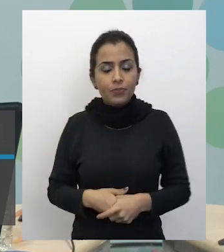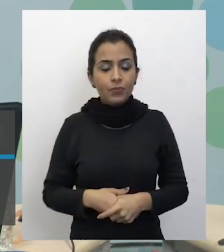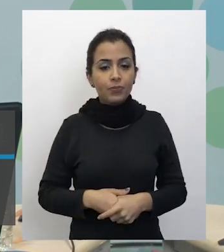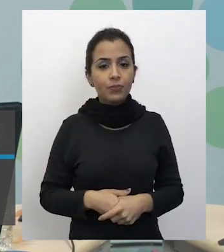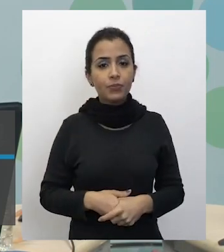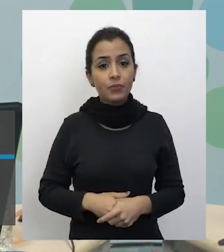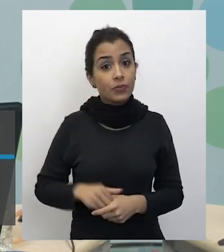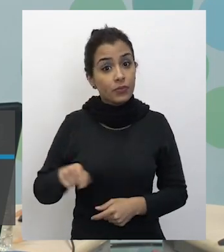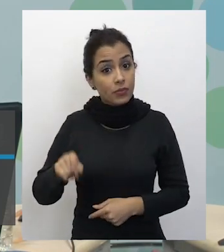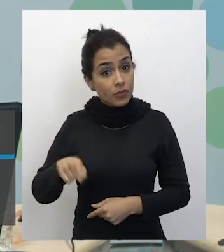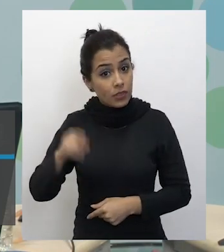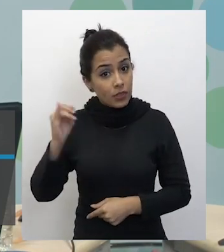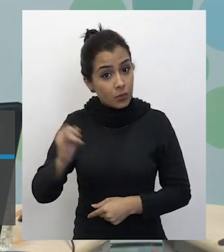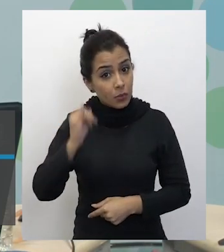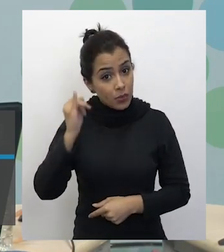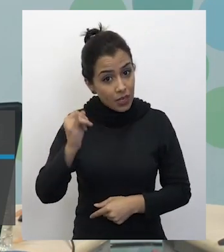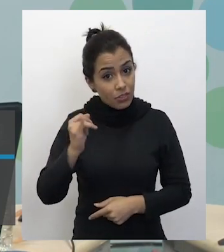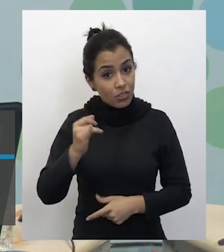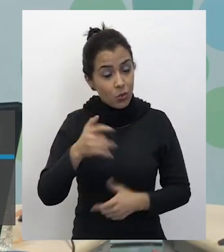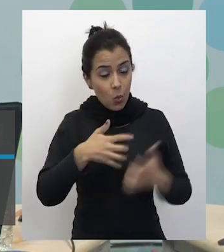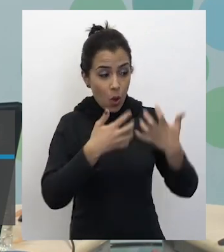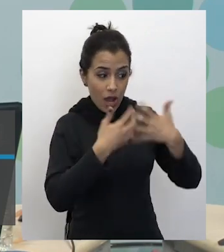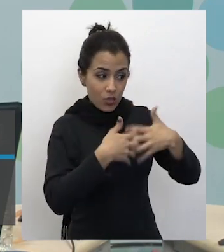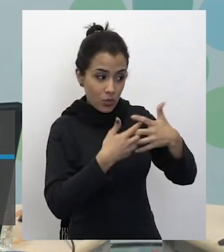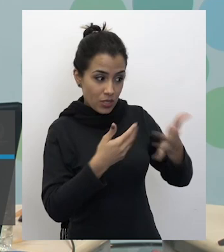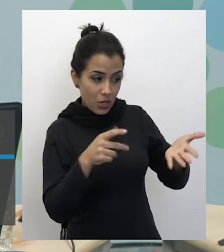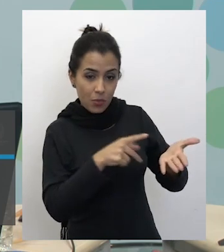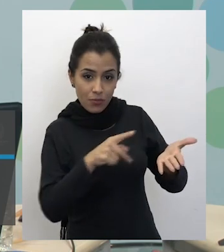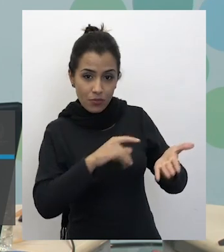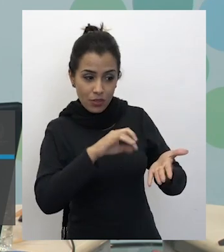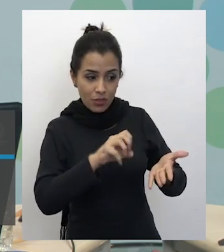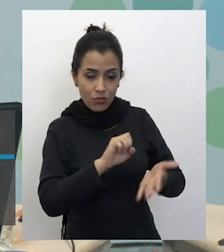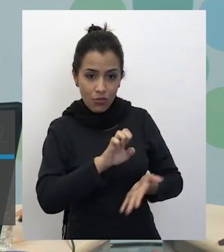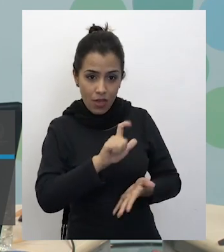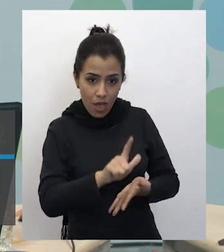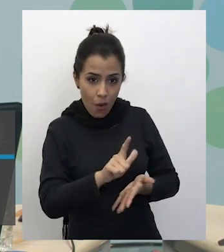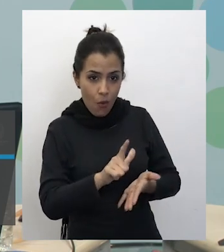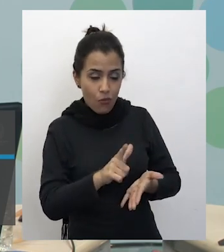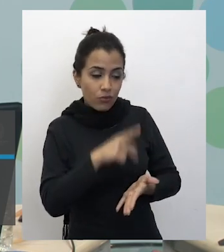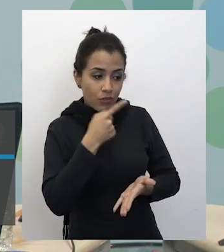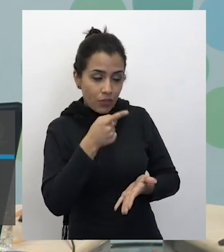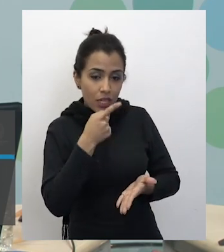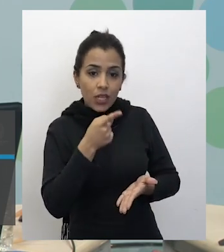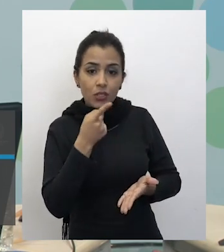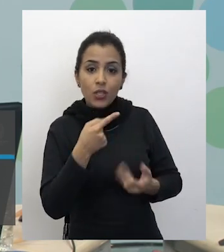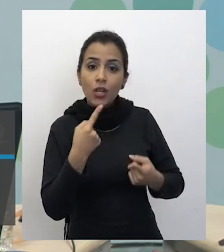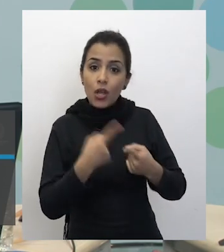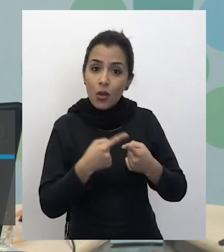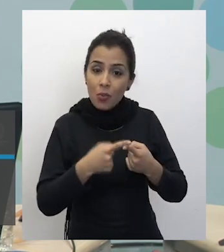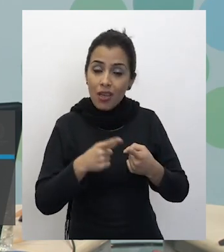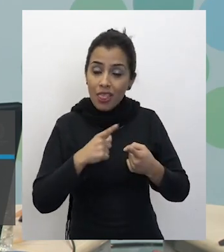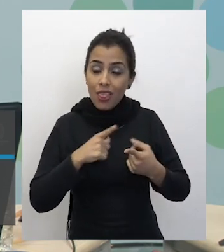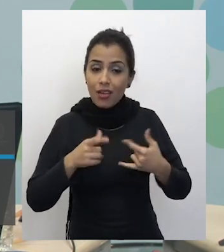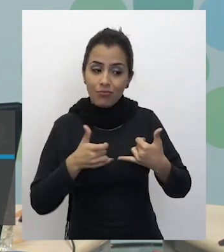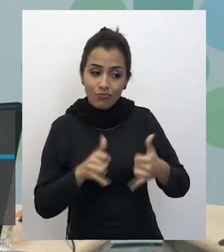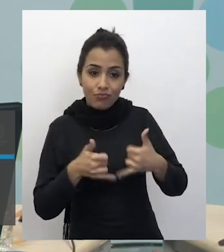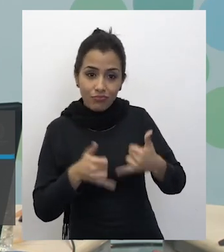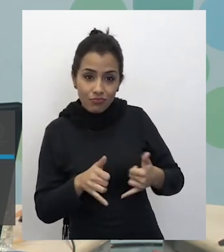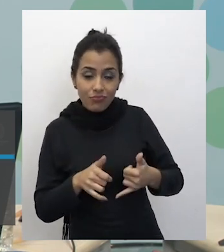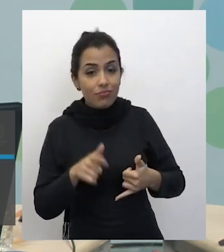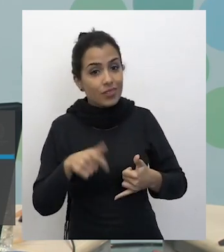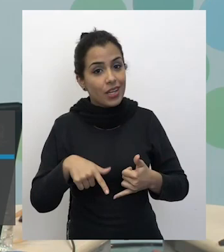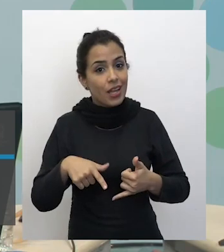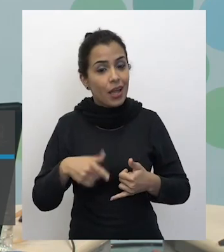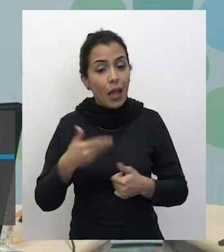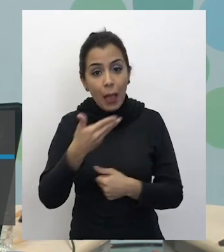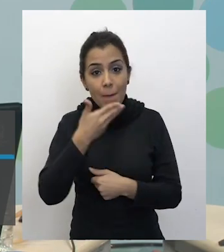aí isso é importante para o raciocínio que o professor Edjoel colocou para a gente, de ter essa carga, porque aí é um passo para a gente